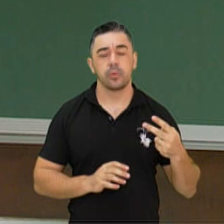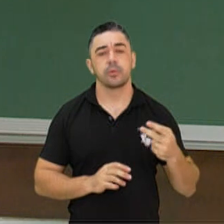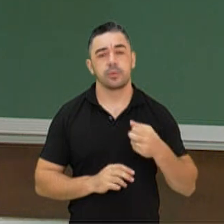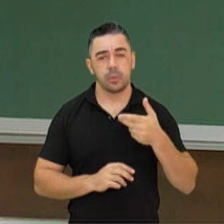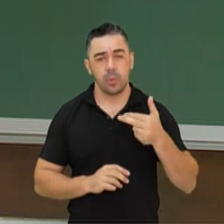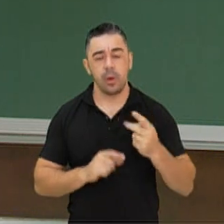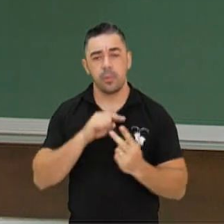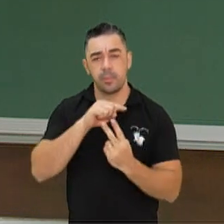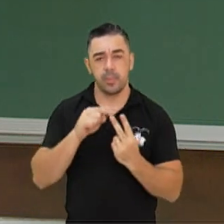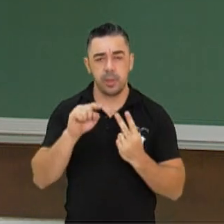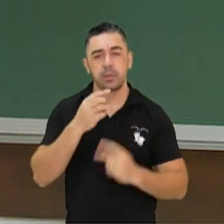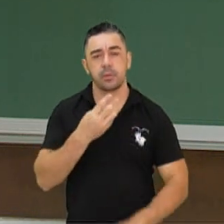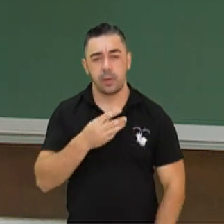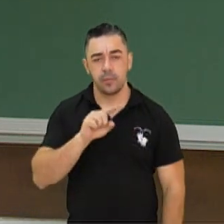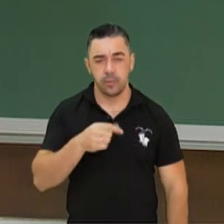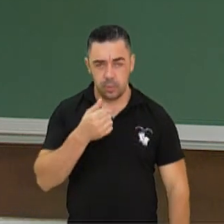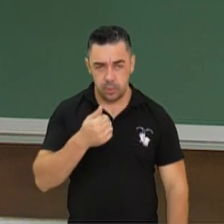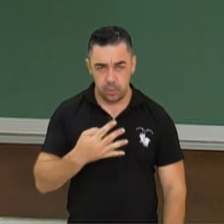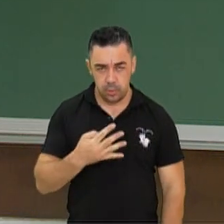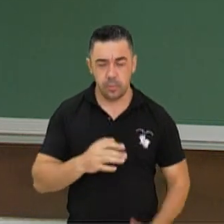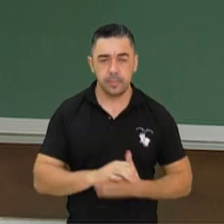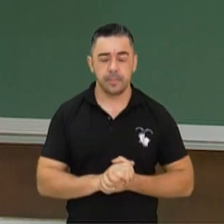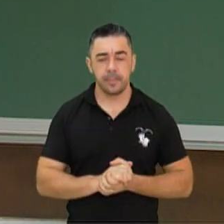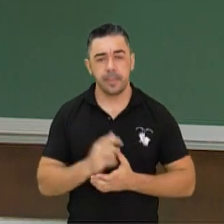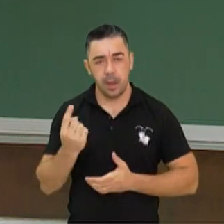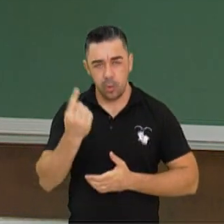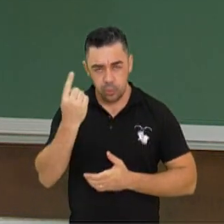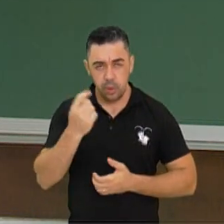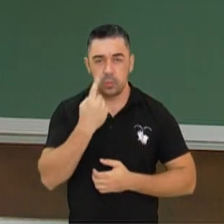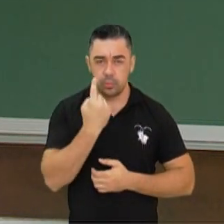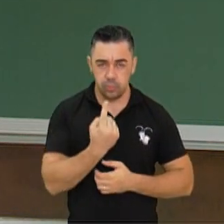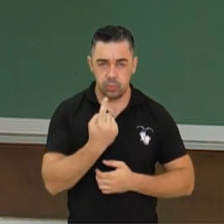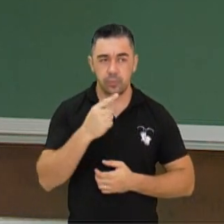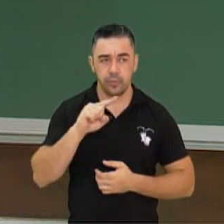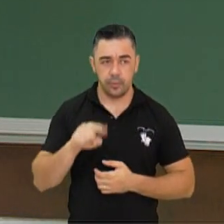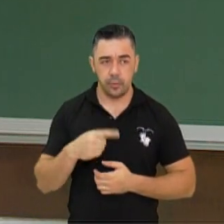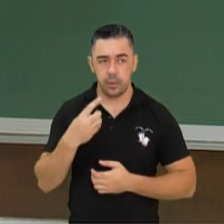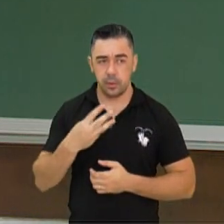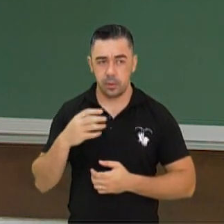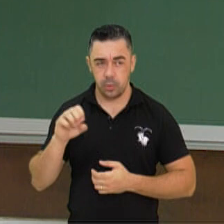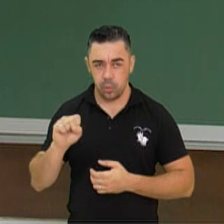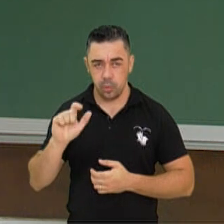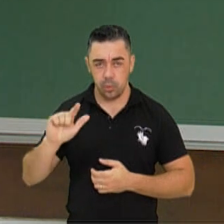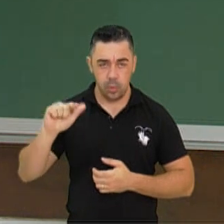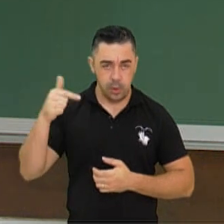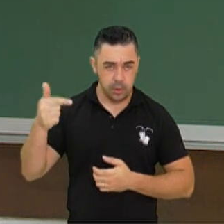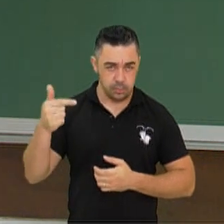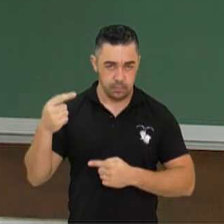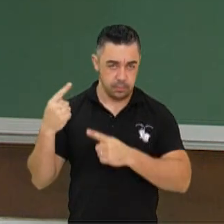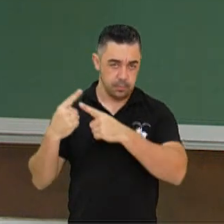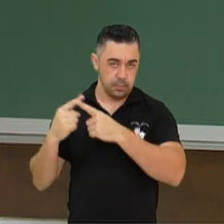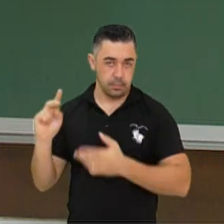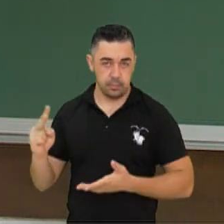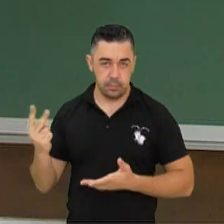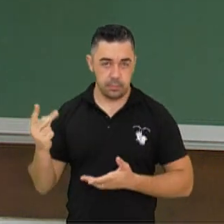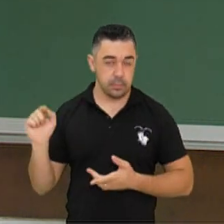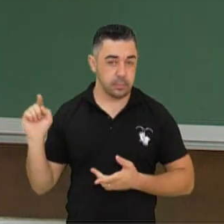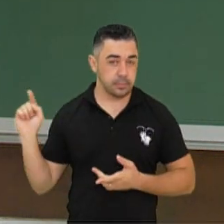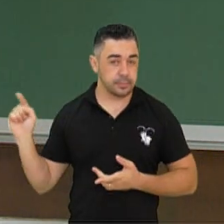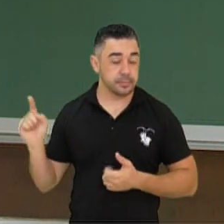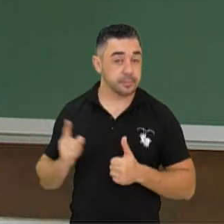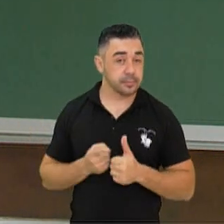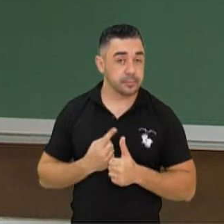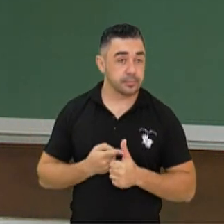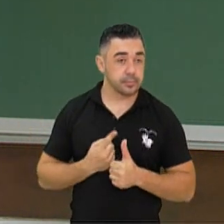π 3,14, a altura que eu acabei de calcular 1,38 ao quadrado vezes h. Não se esqueçam que aqui